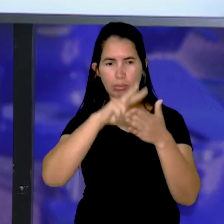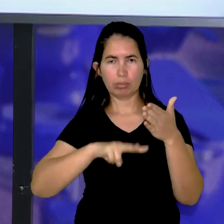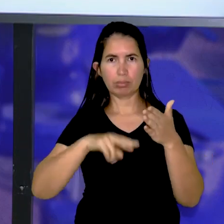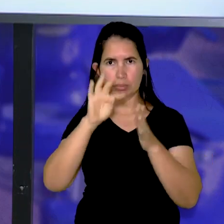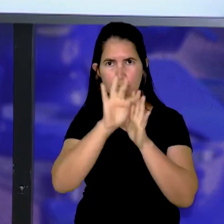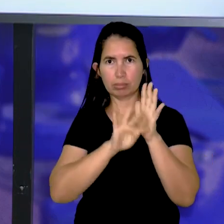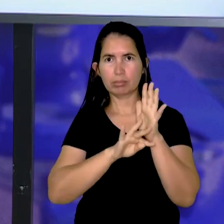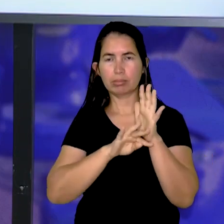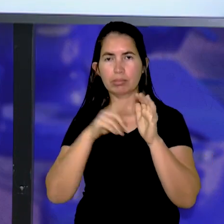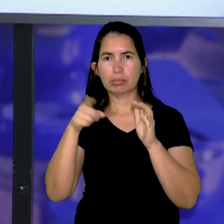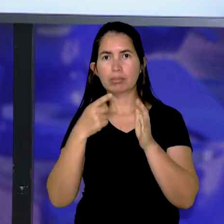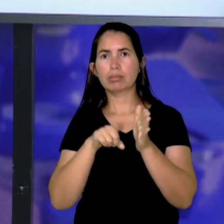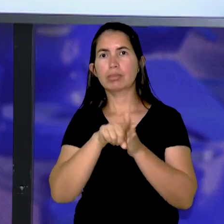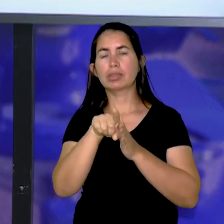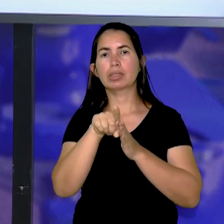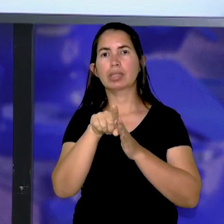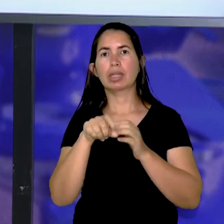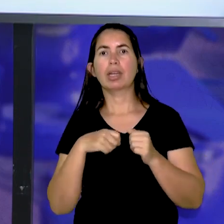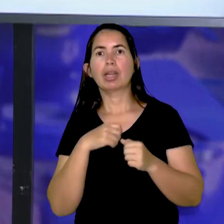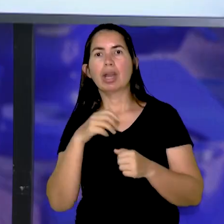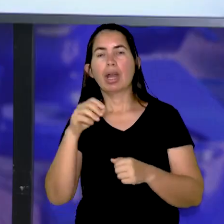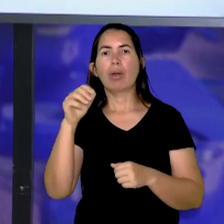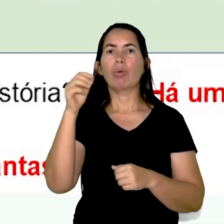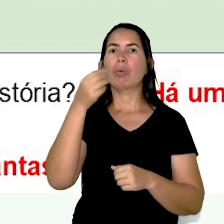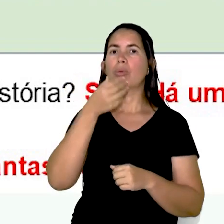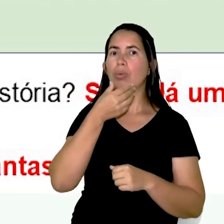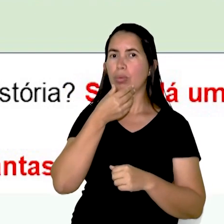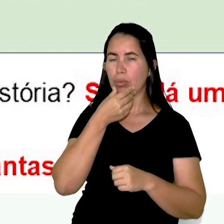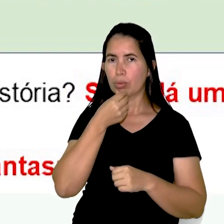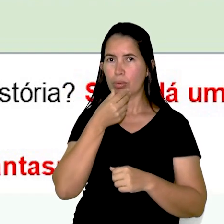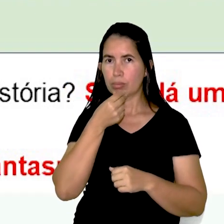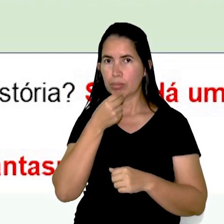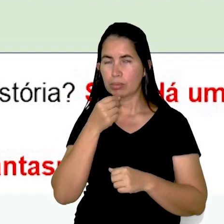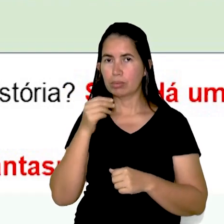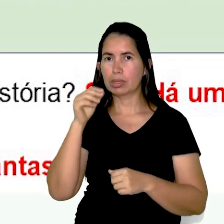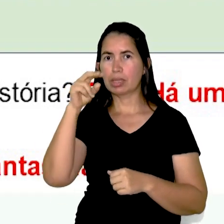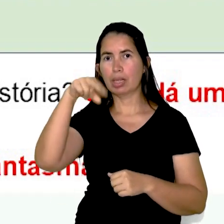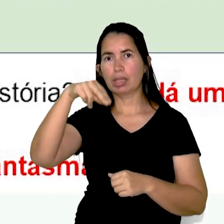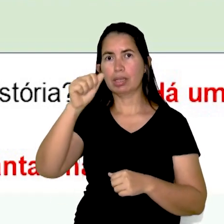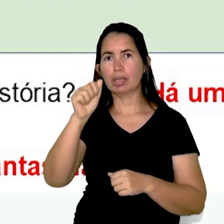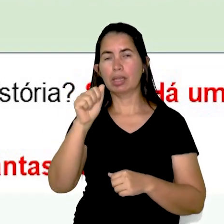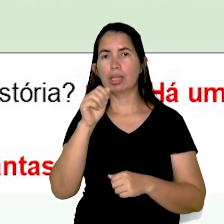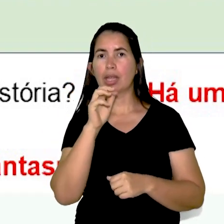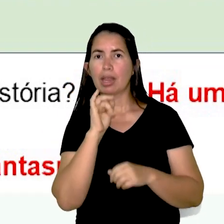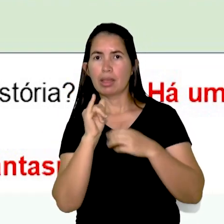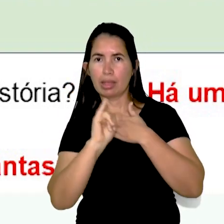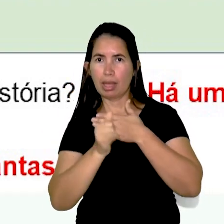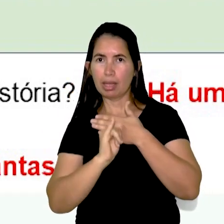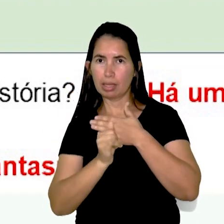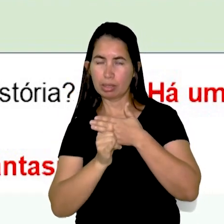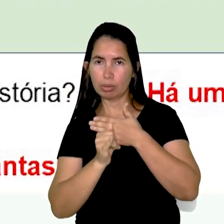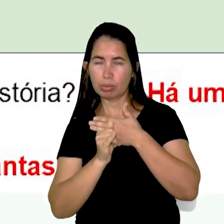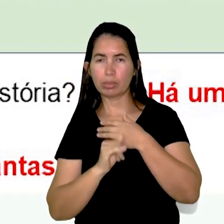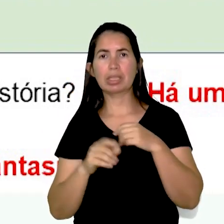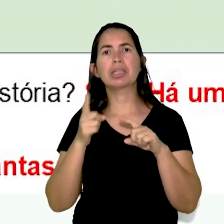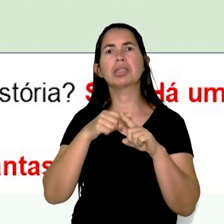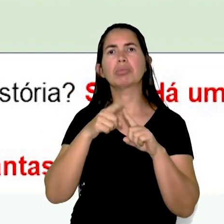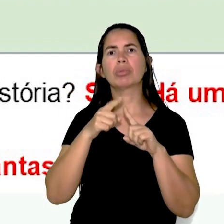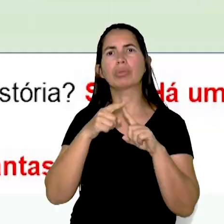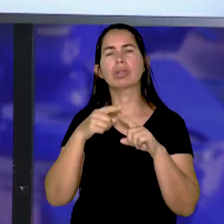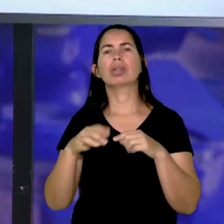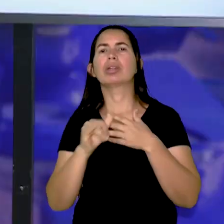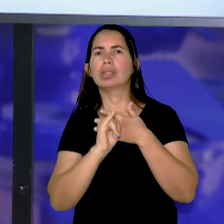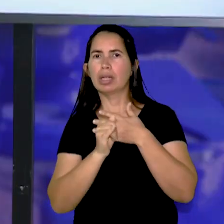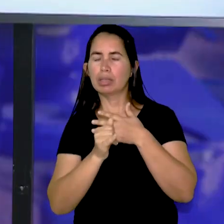para a próxima pergunta. Há um narrador? Que tipo de narrador conta essa história? Ah, sim, um narrador. Eu também falei